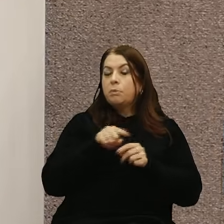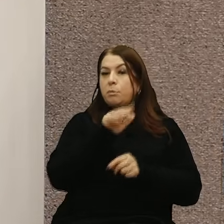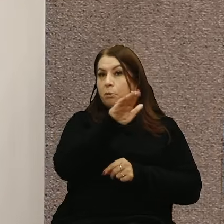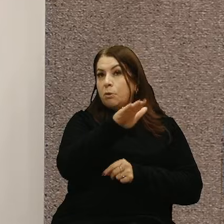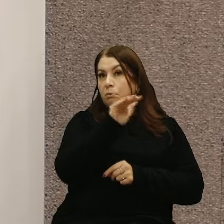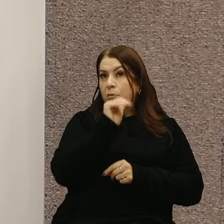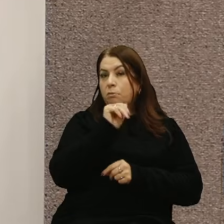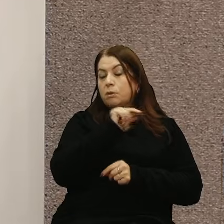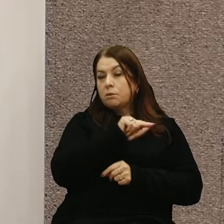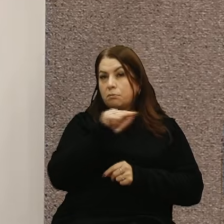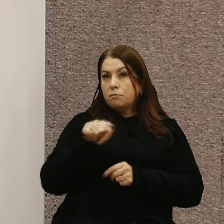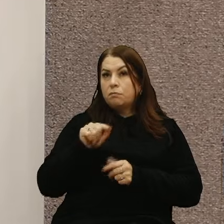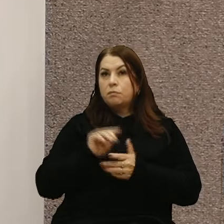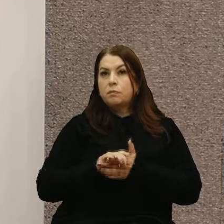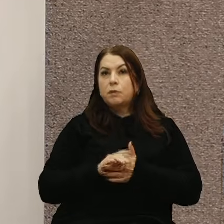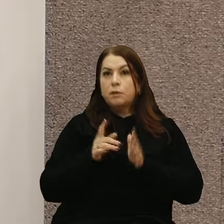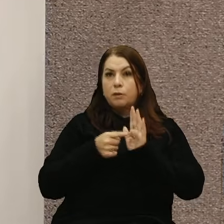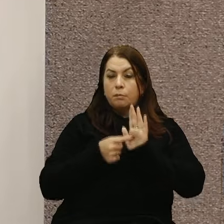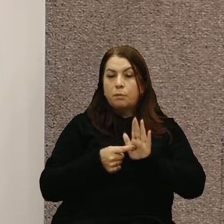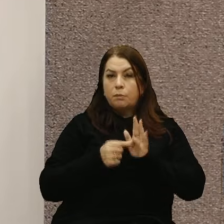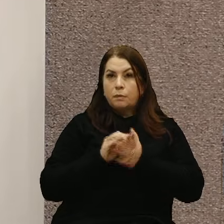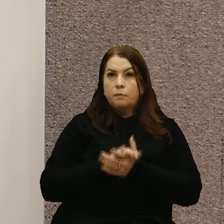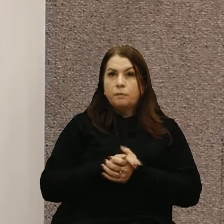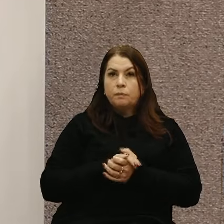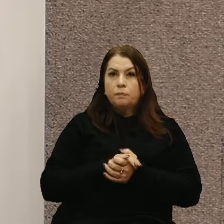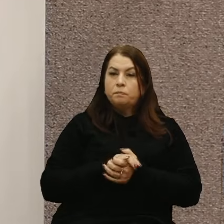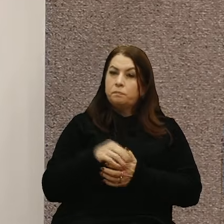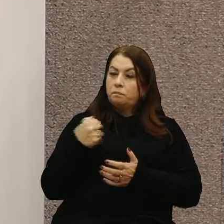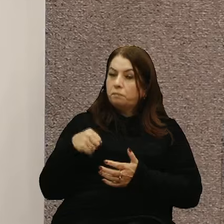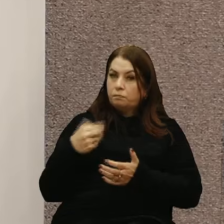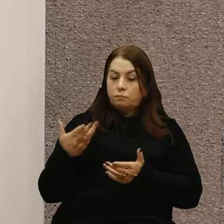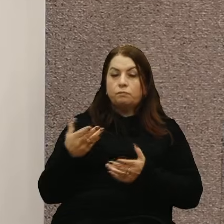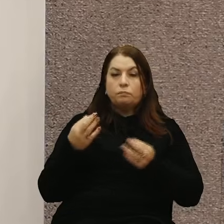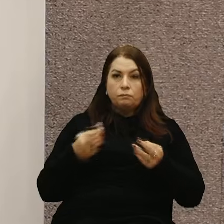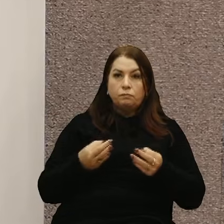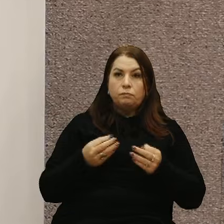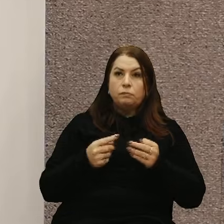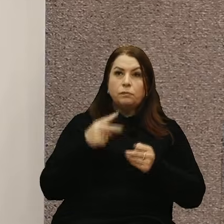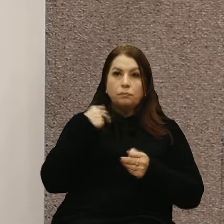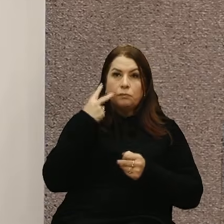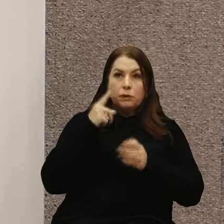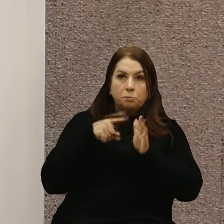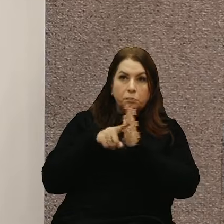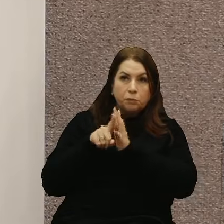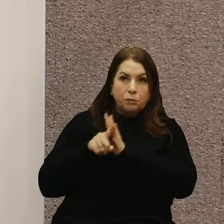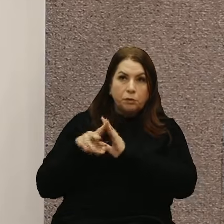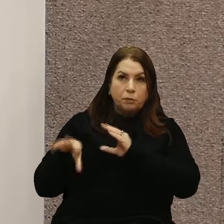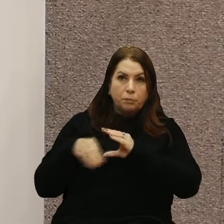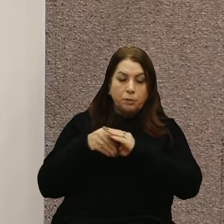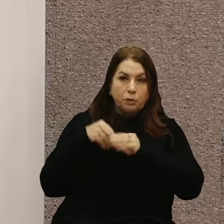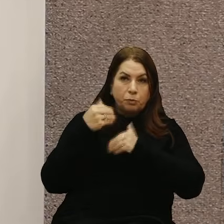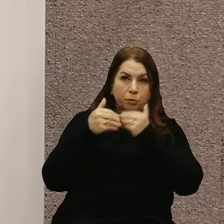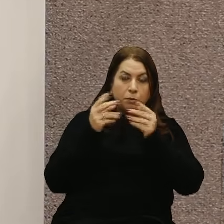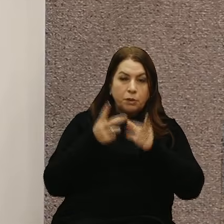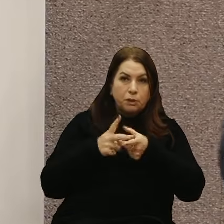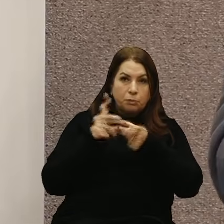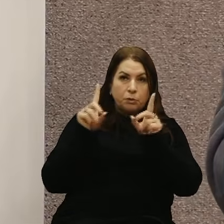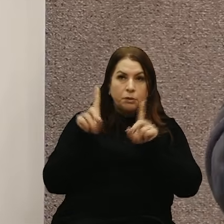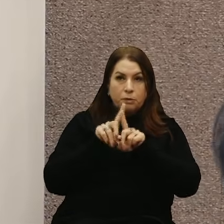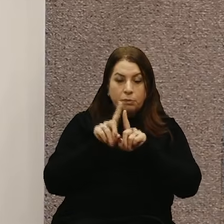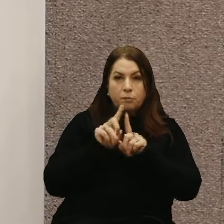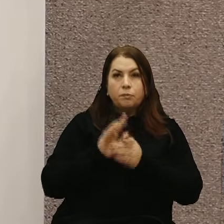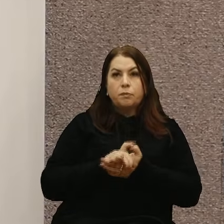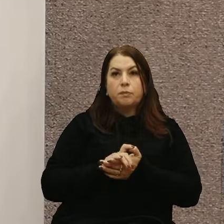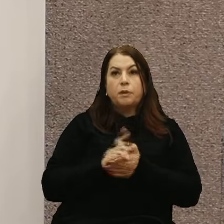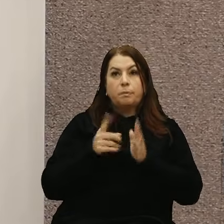convocação que se mostra necessária e eficiente para que os vereadores questionem, acho que faz parte do processo da democracia, inclusive,